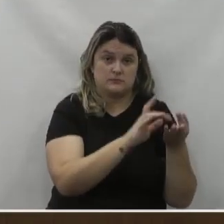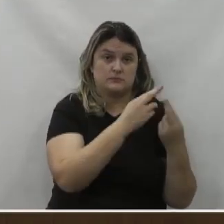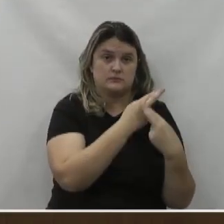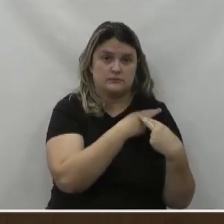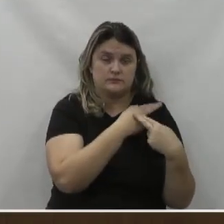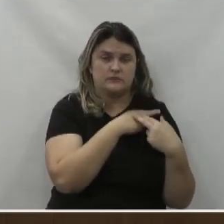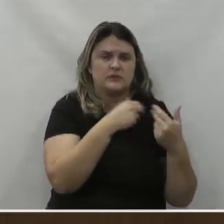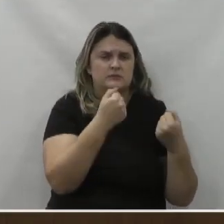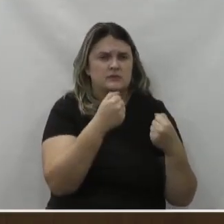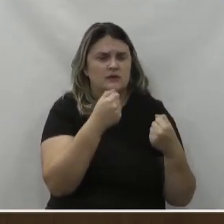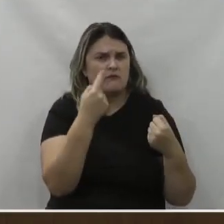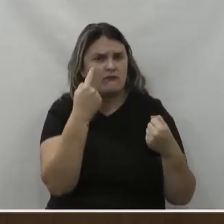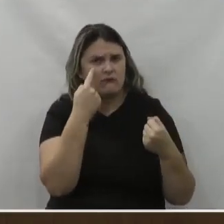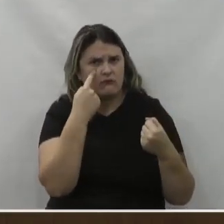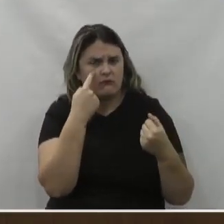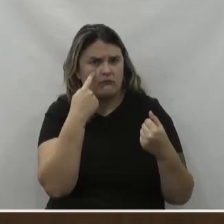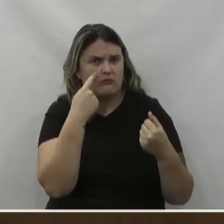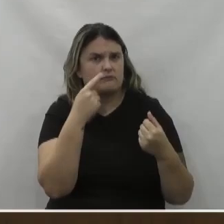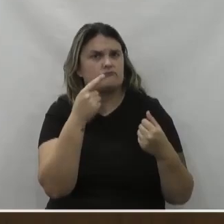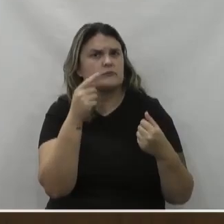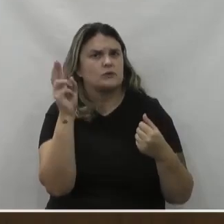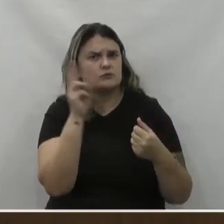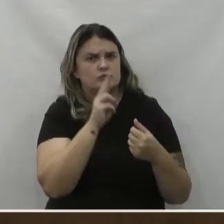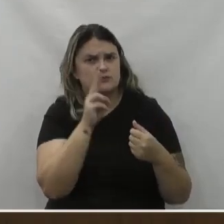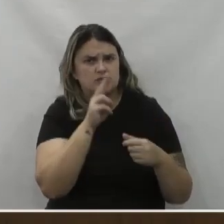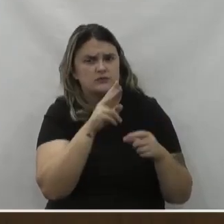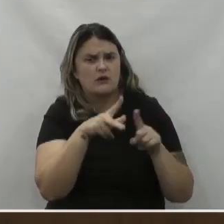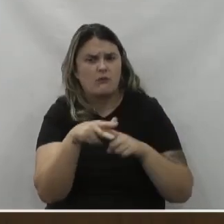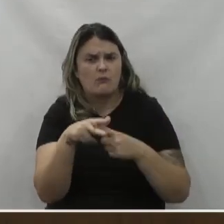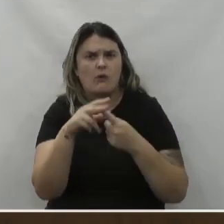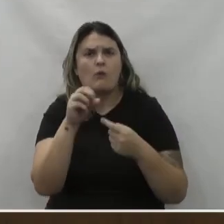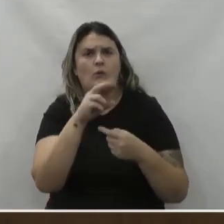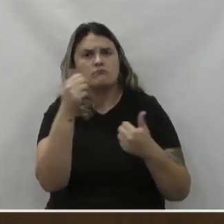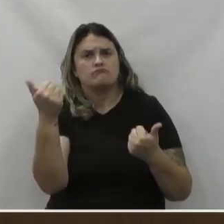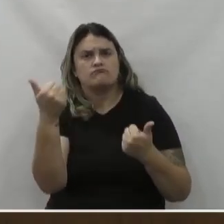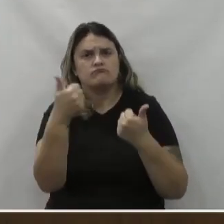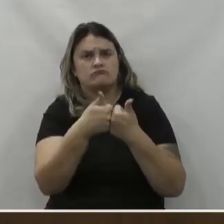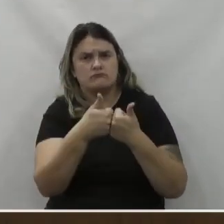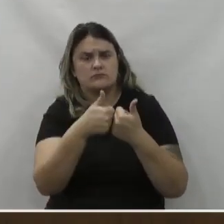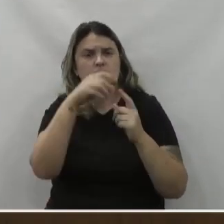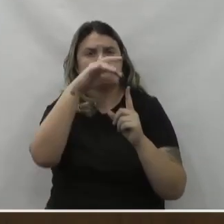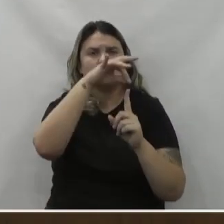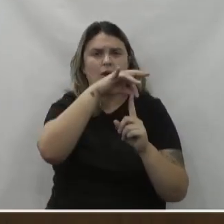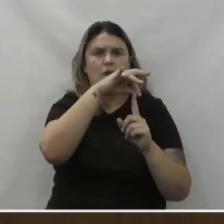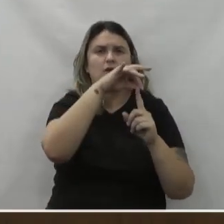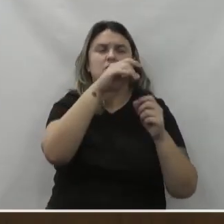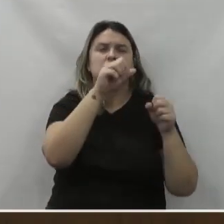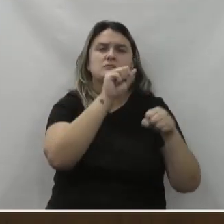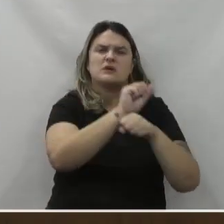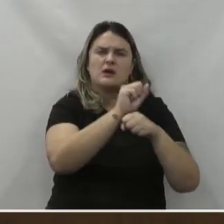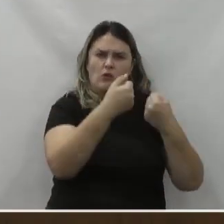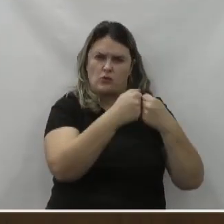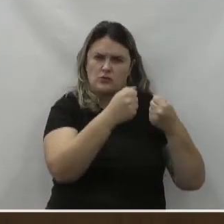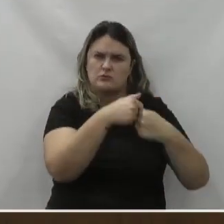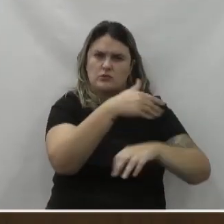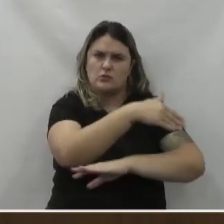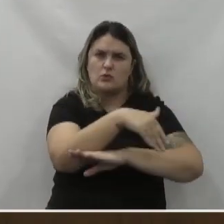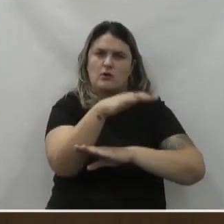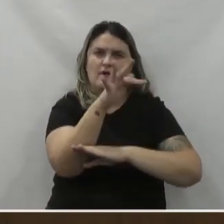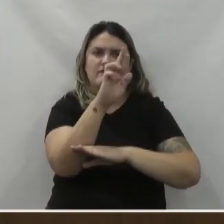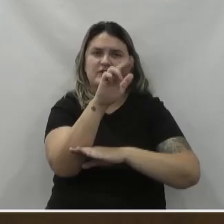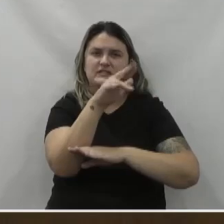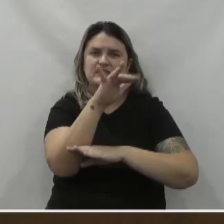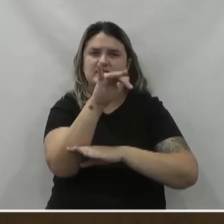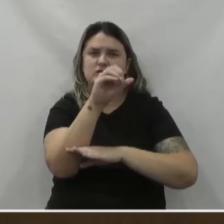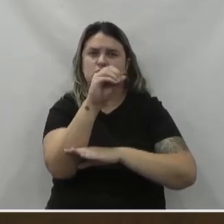que viabilize com urgência a manutenção ou substituição por um ponto de ônibus adequado na rua Francisco